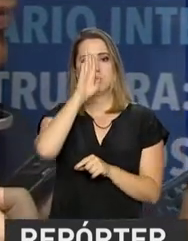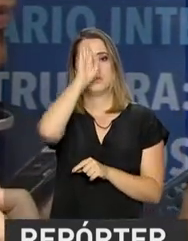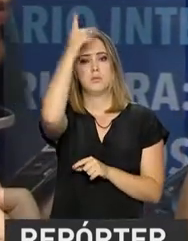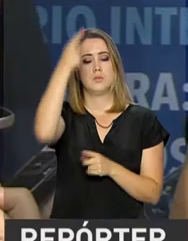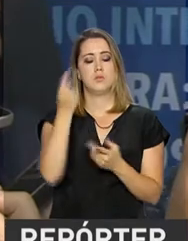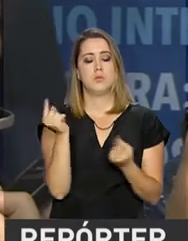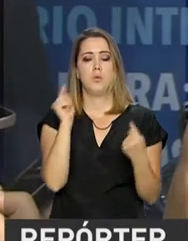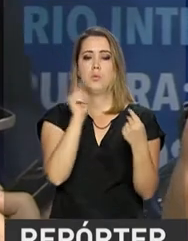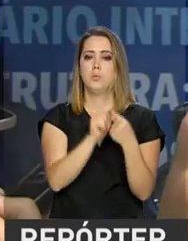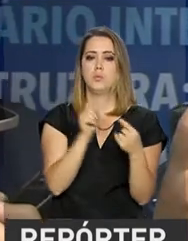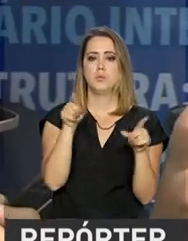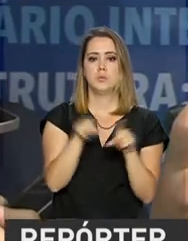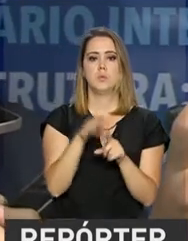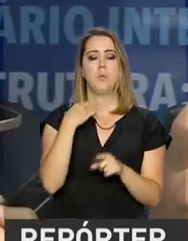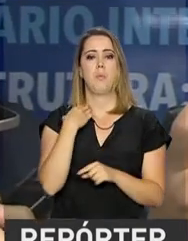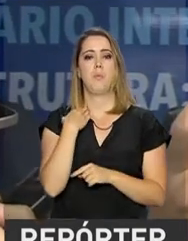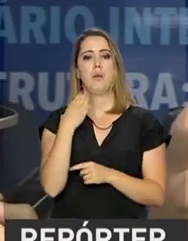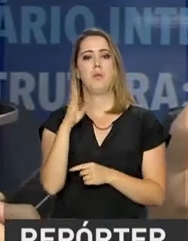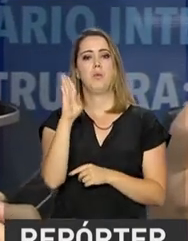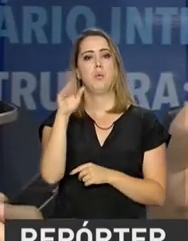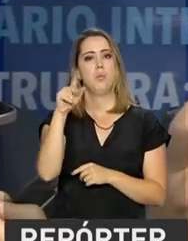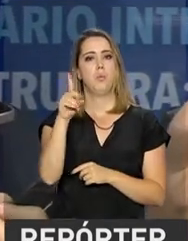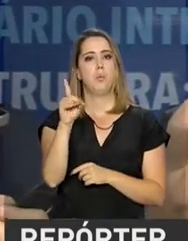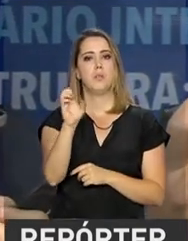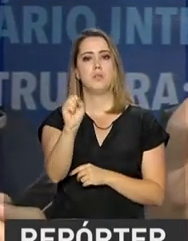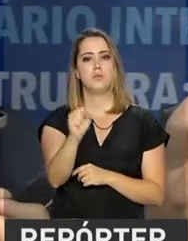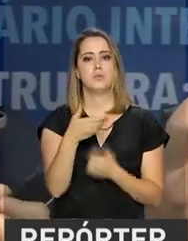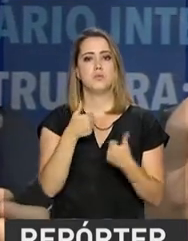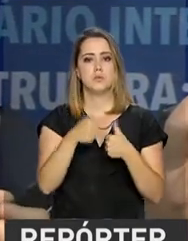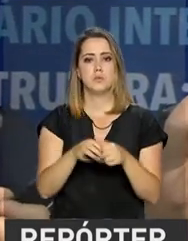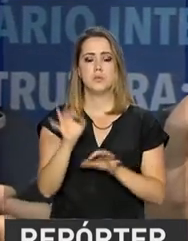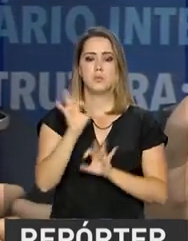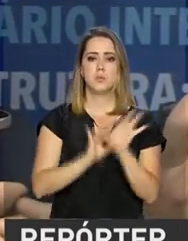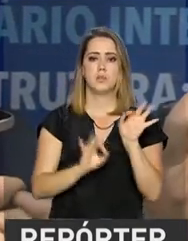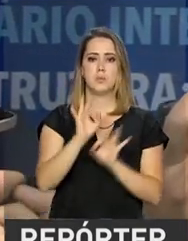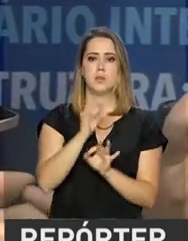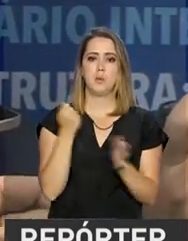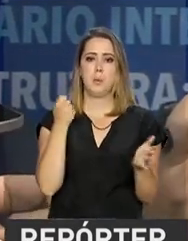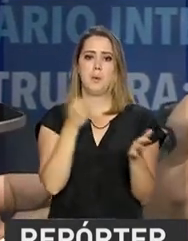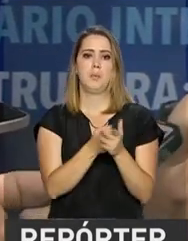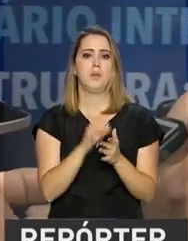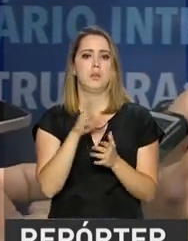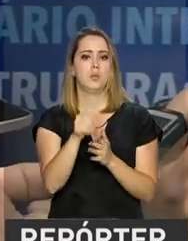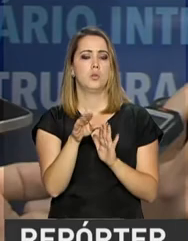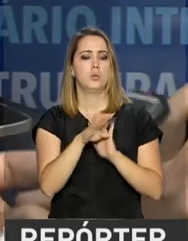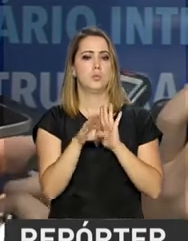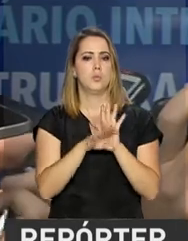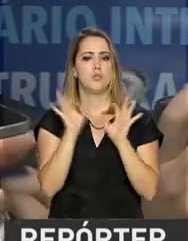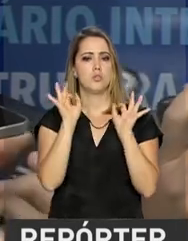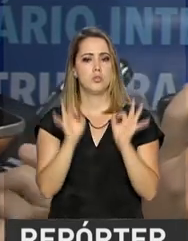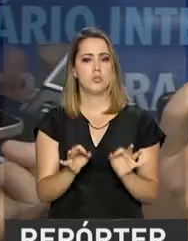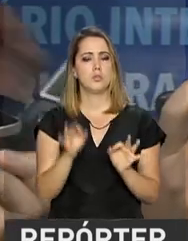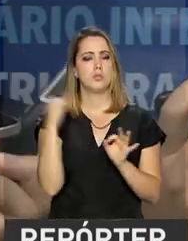for estabelecida, o banco, que é o banco de todos os brasileiros, vai estar preparado para financiar todo bom projeto que foi lhe apresentado.